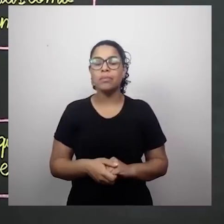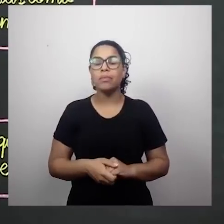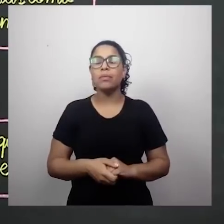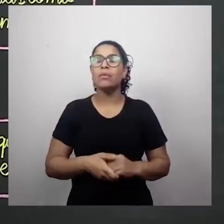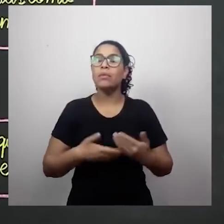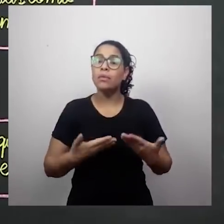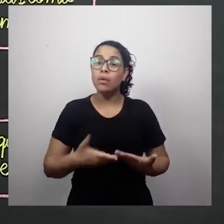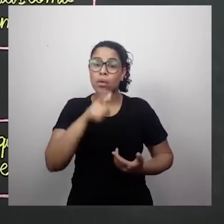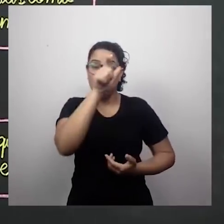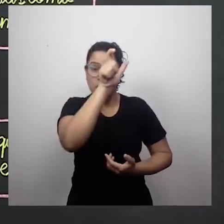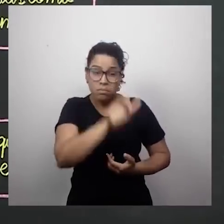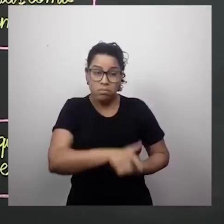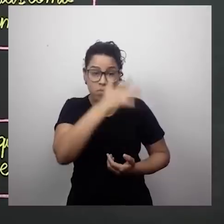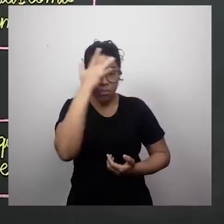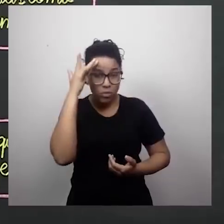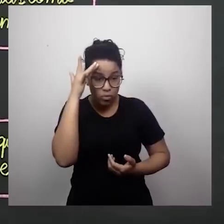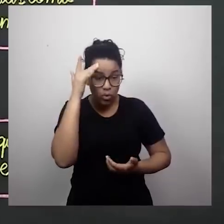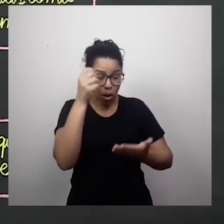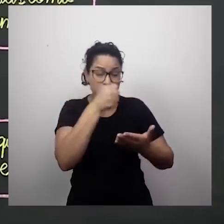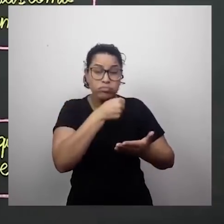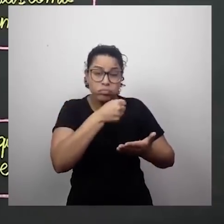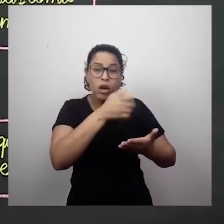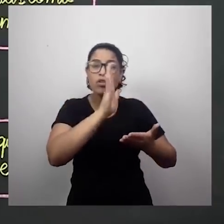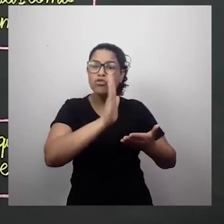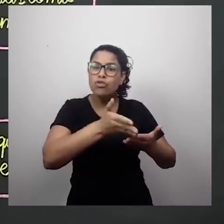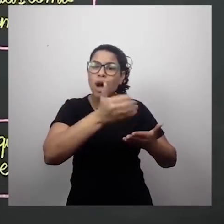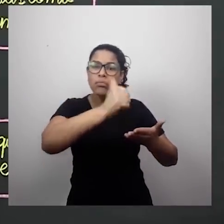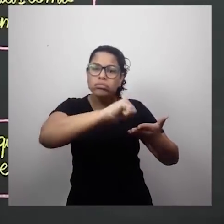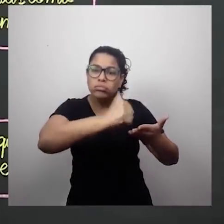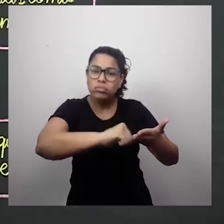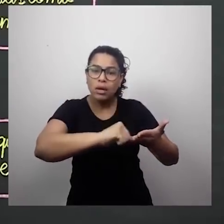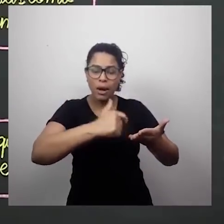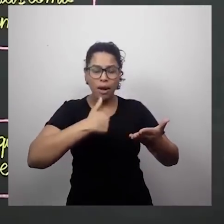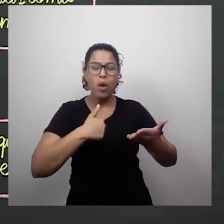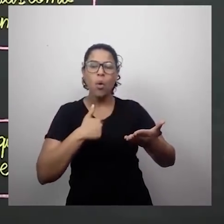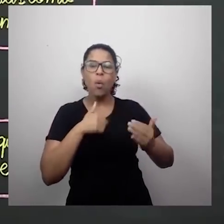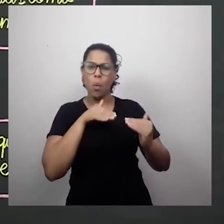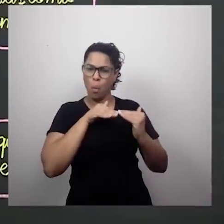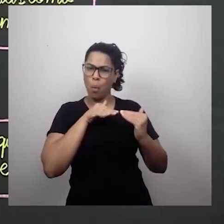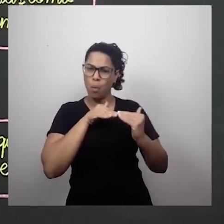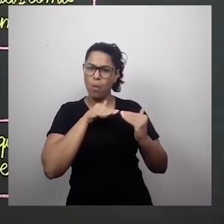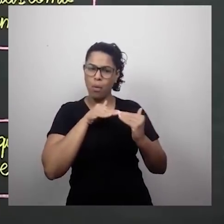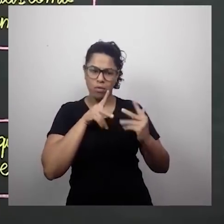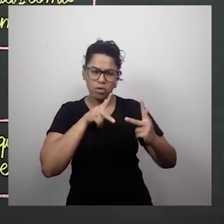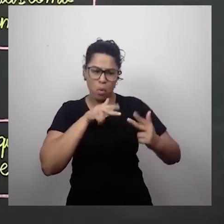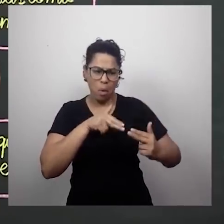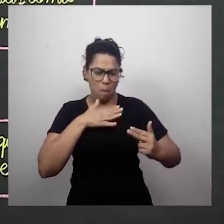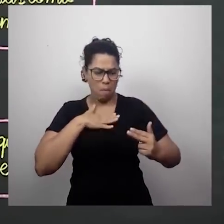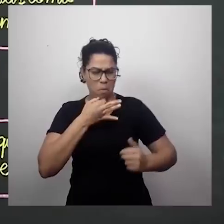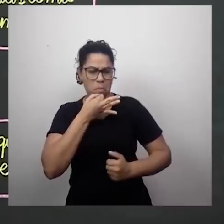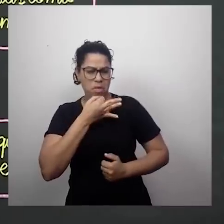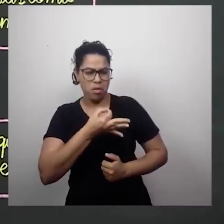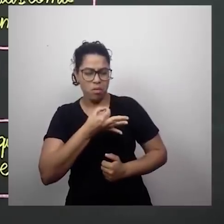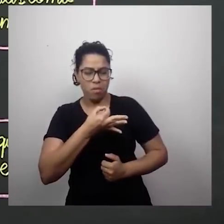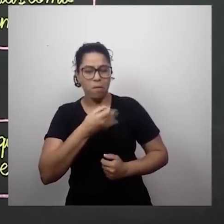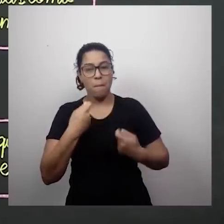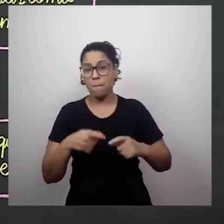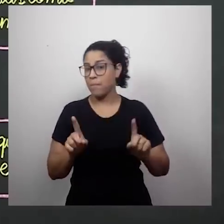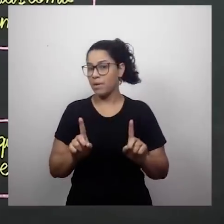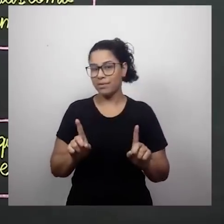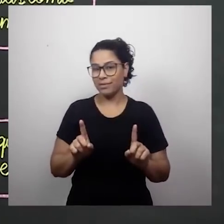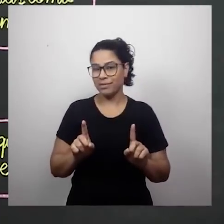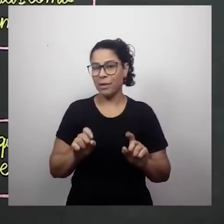fazer a análise em cima da análise dele. Será que eu concordo com o que ele falou? Será que aquele posicionamento de fato também é igual ao meu? Não precisa ser,